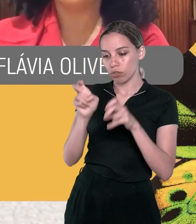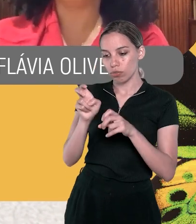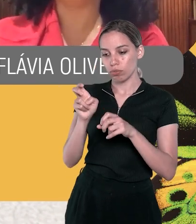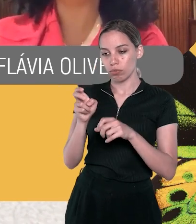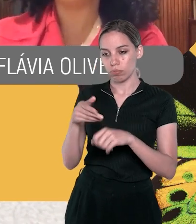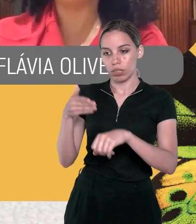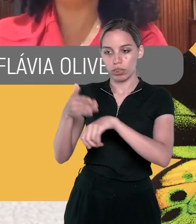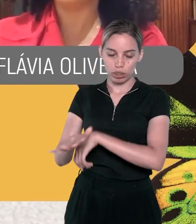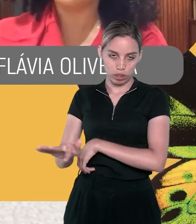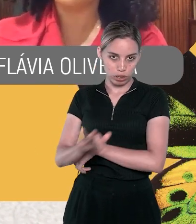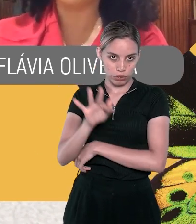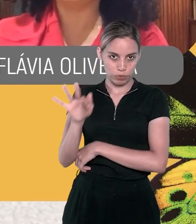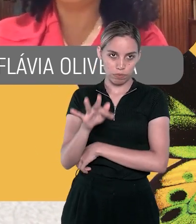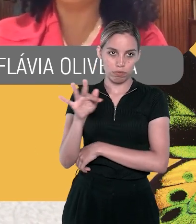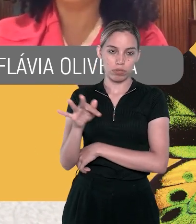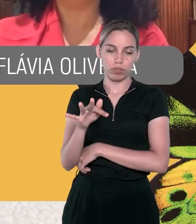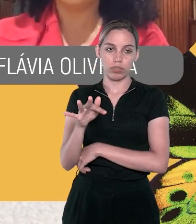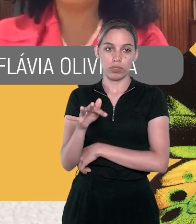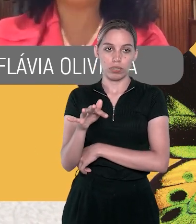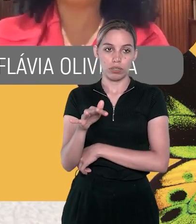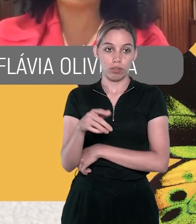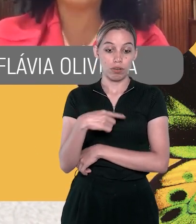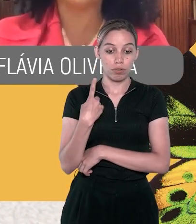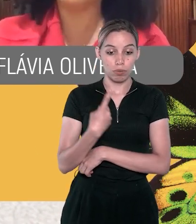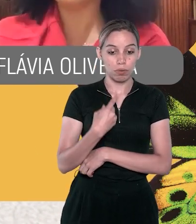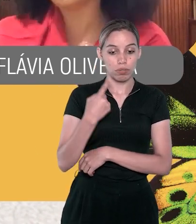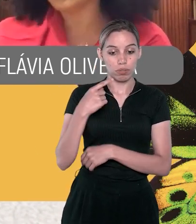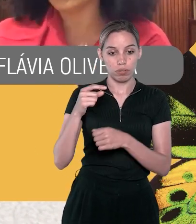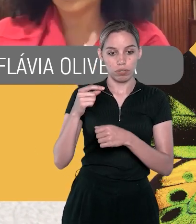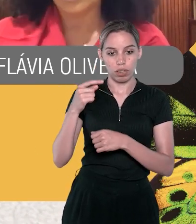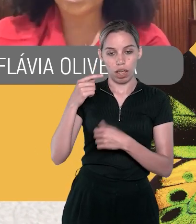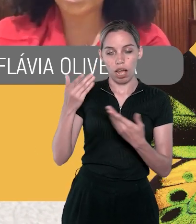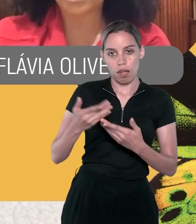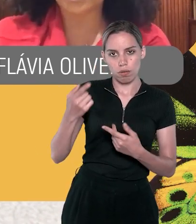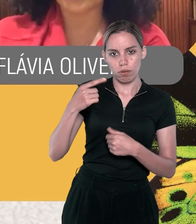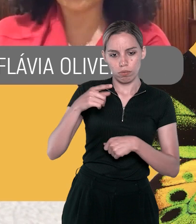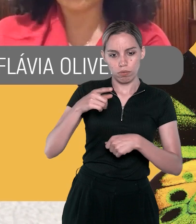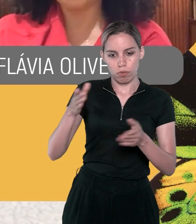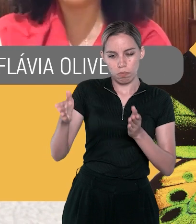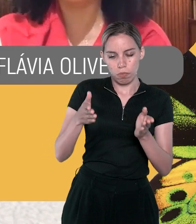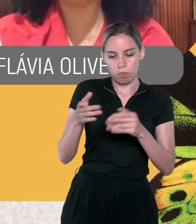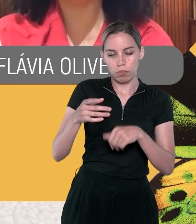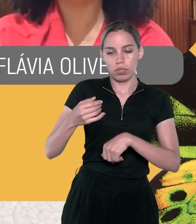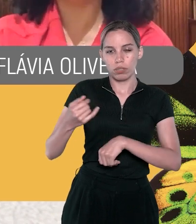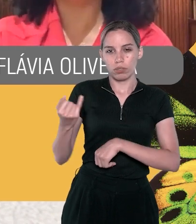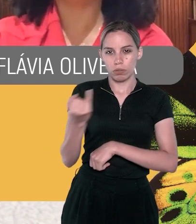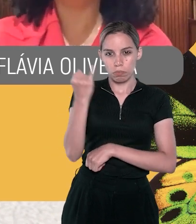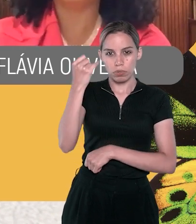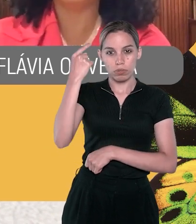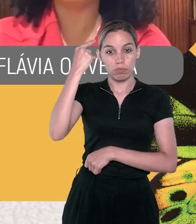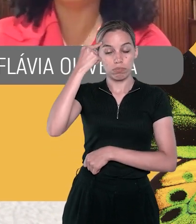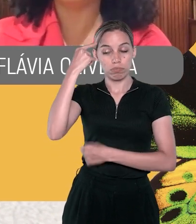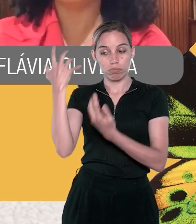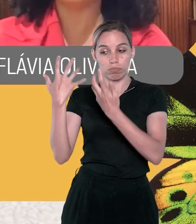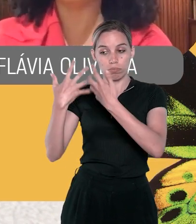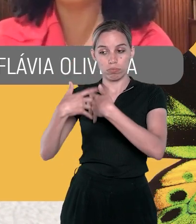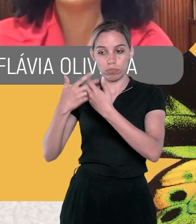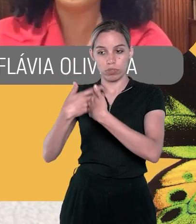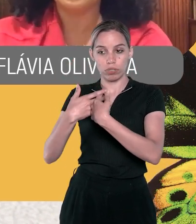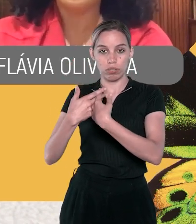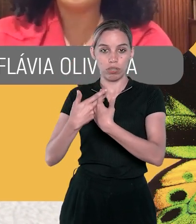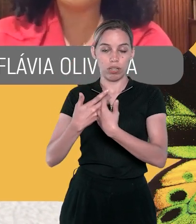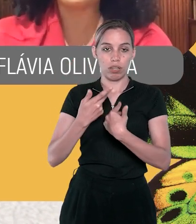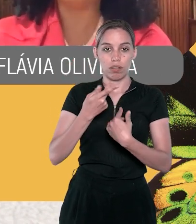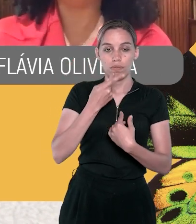ano importante, né, de refletir sobre isso, uma década da Lei Federal de